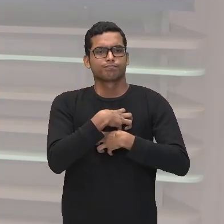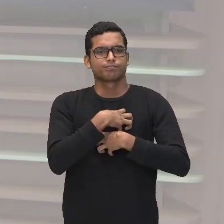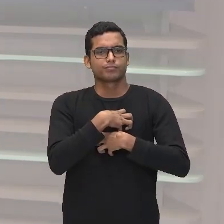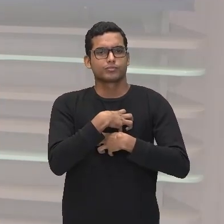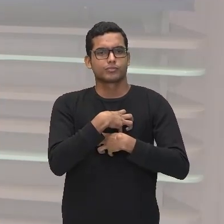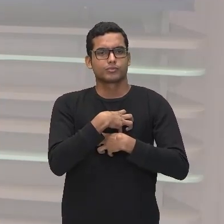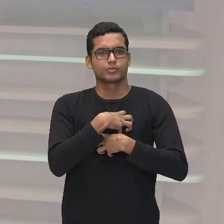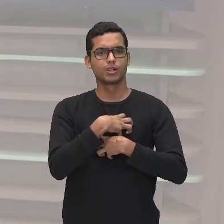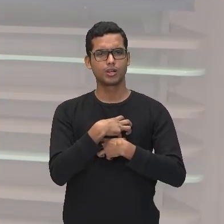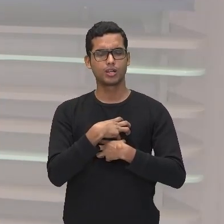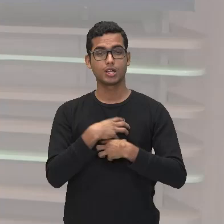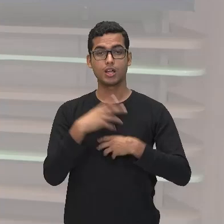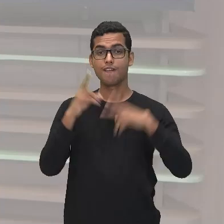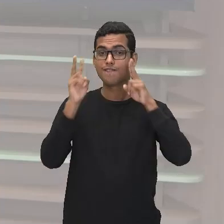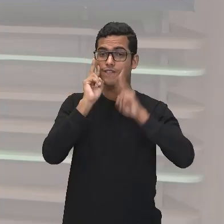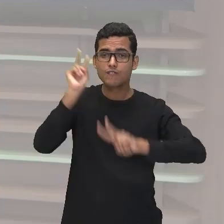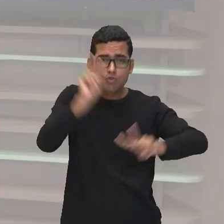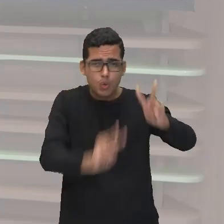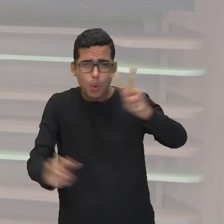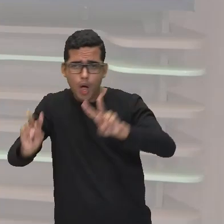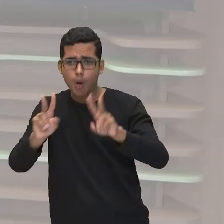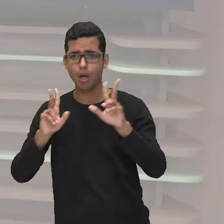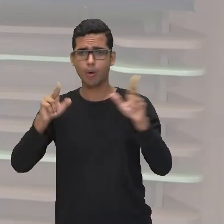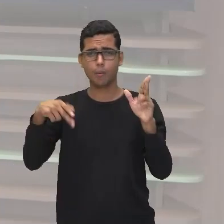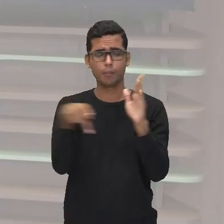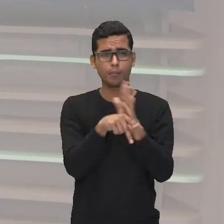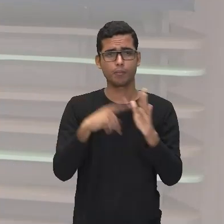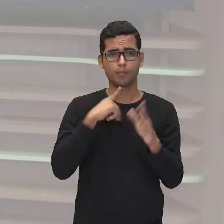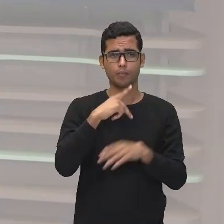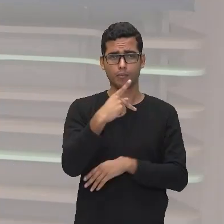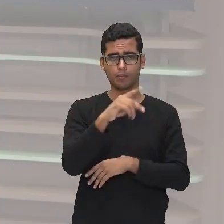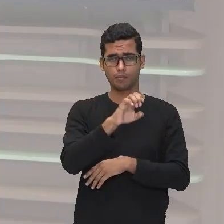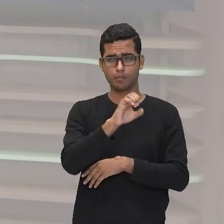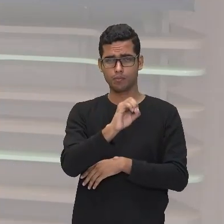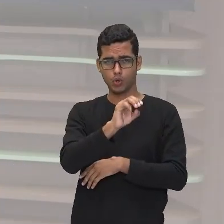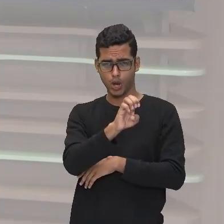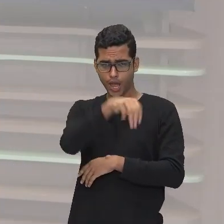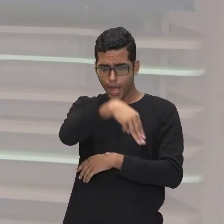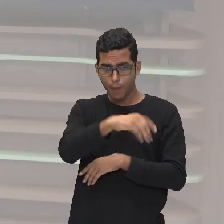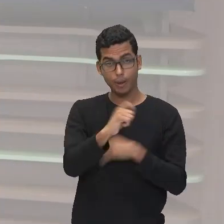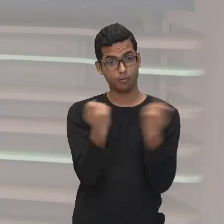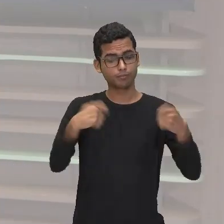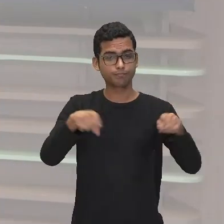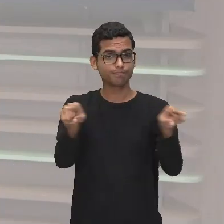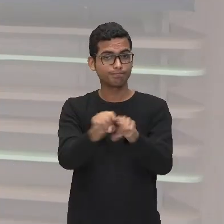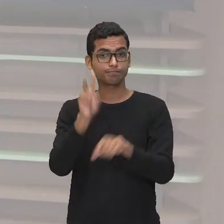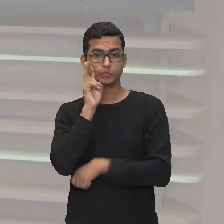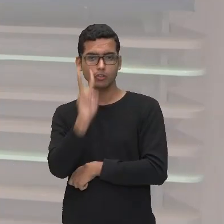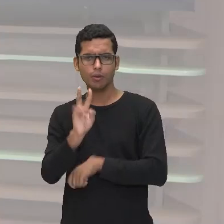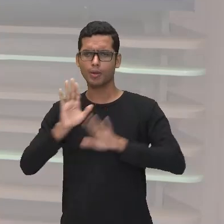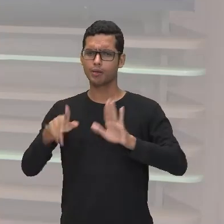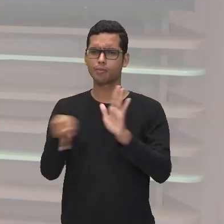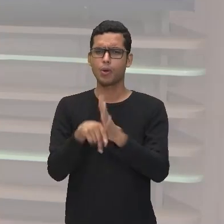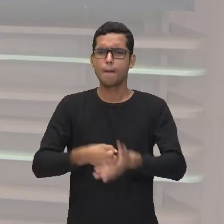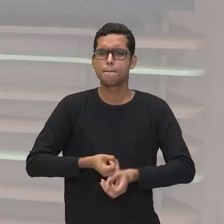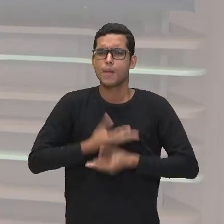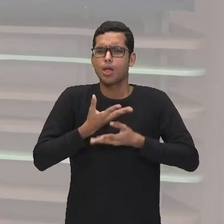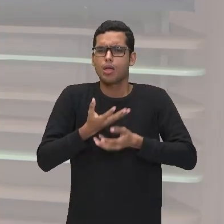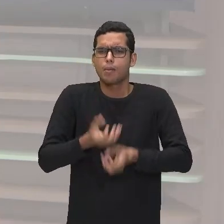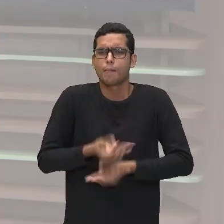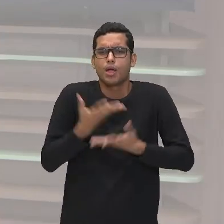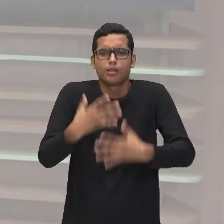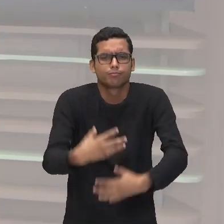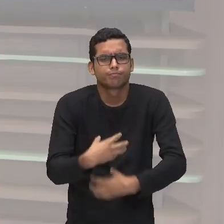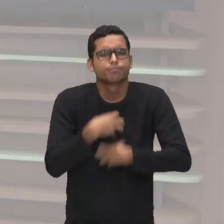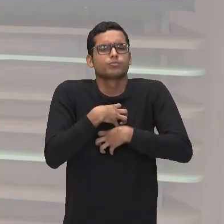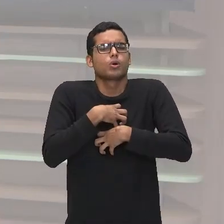não é visual como o poema. O poema é visual, eu posso ver. Mas a poesia, ela é sentida, é